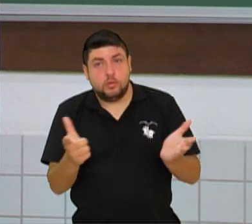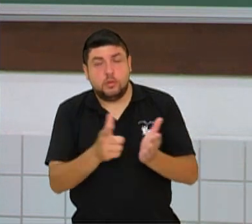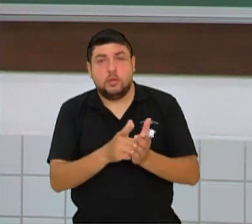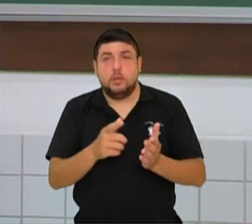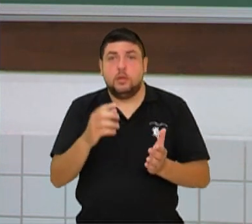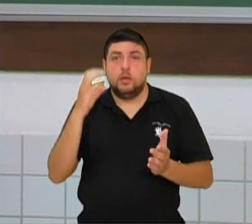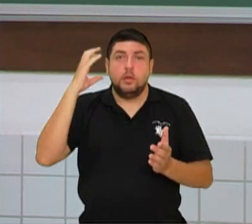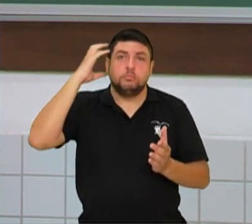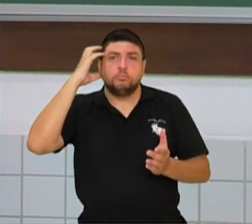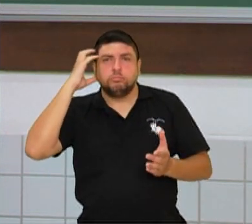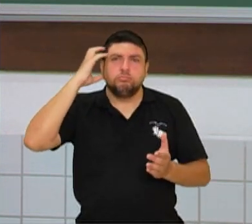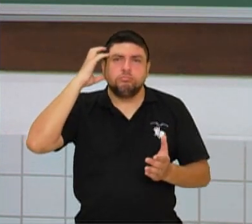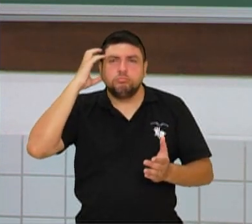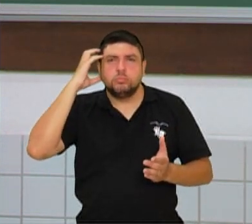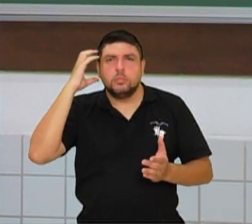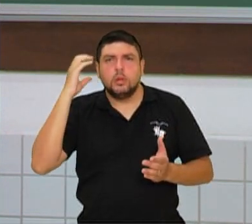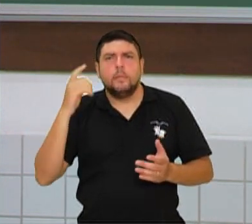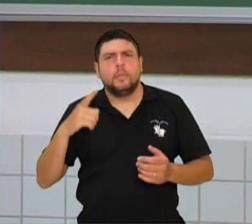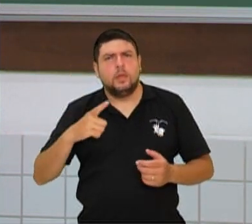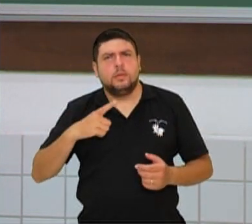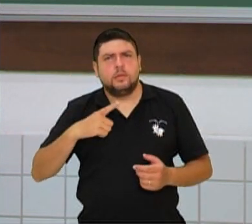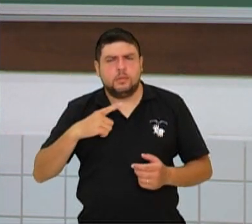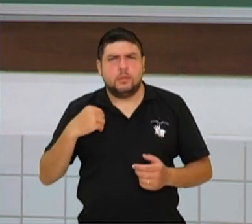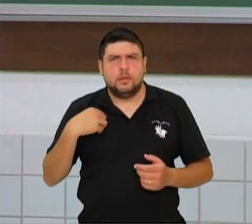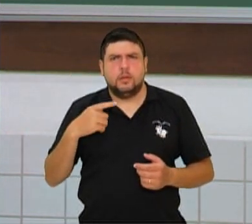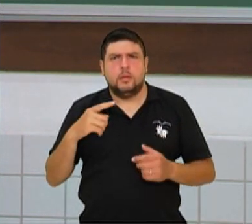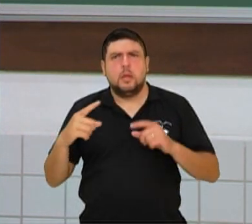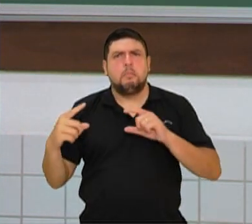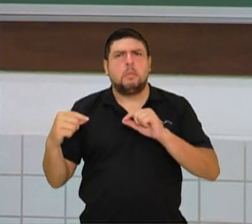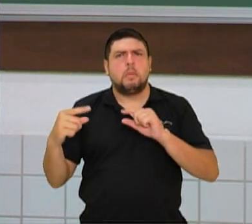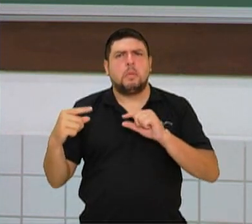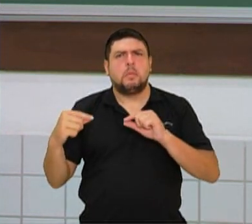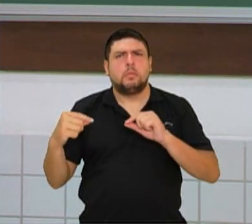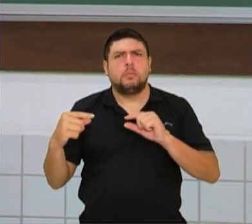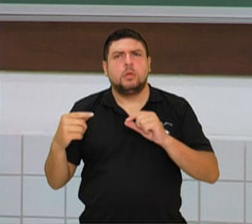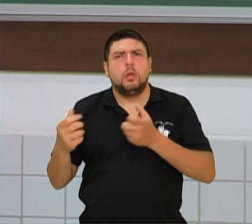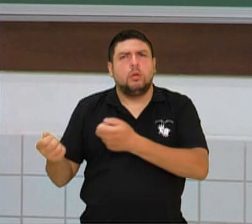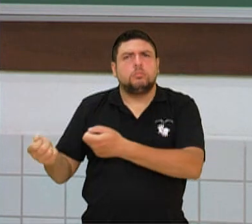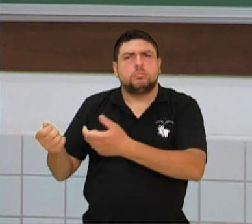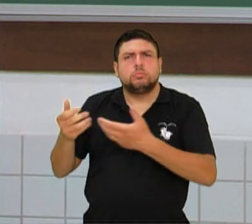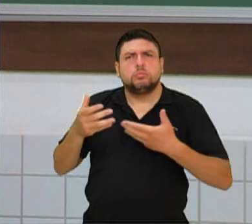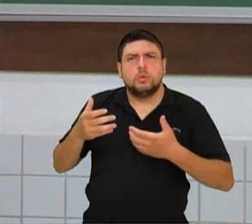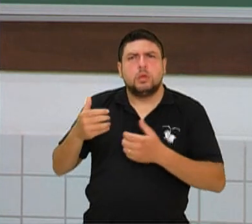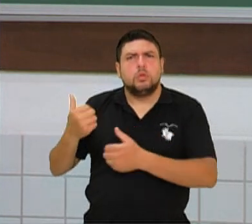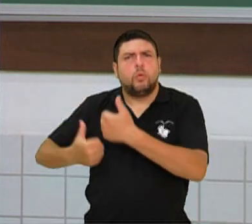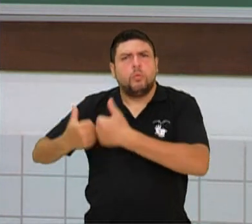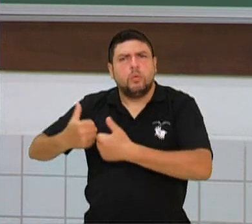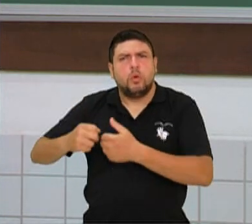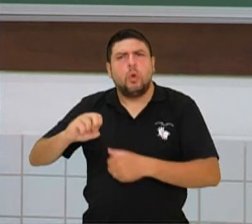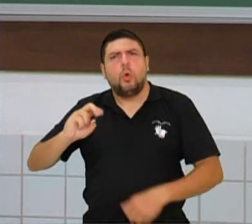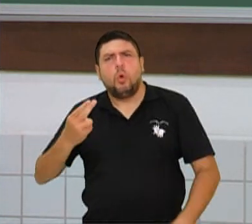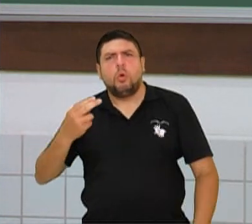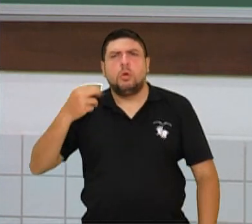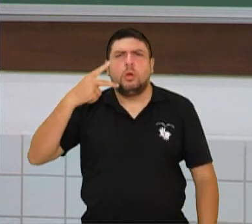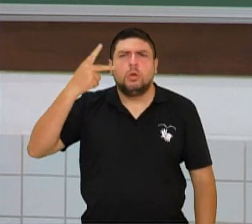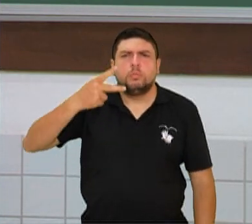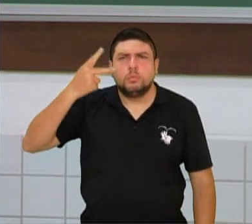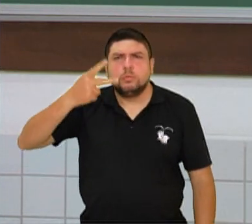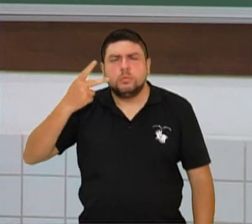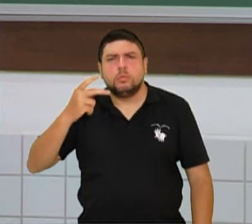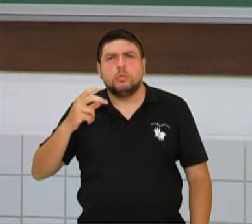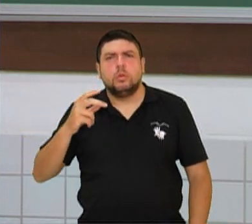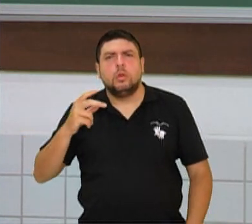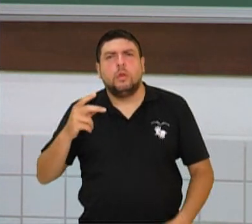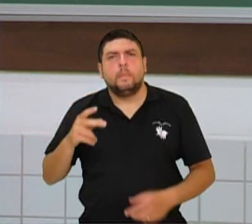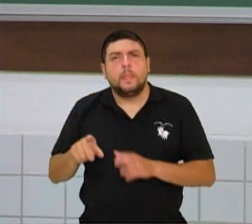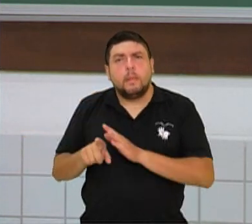O tempo todo ali nós estamos verificando a informação de alguém, ou de um jogador, ou um político, alguém sendo entrevistado e